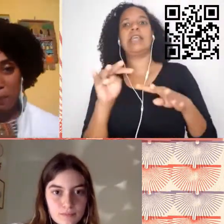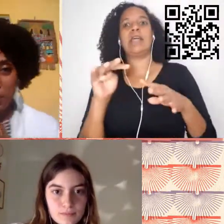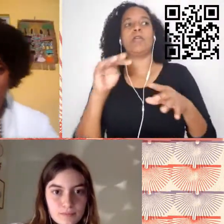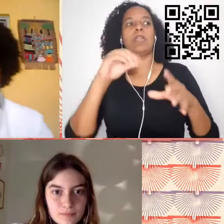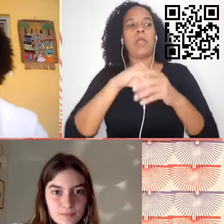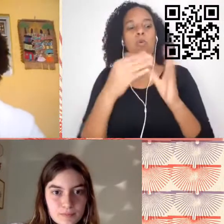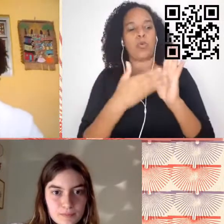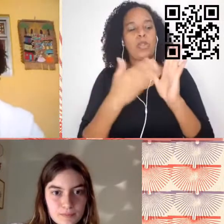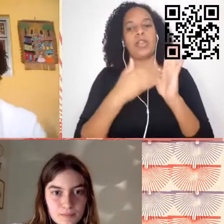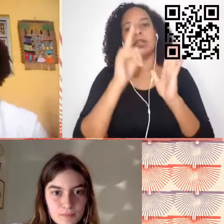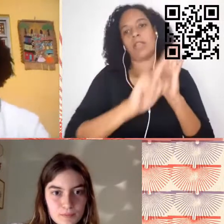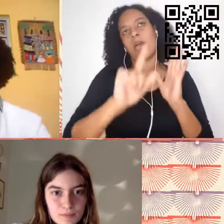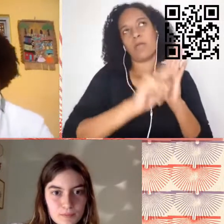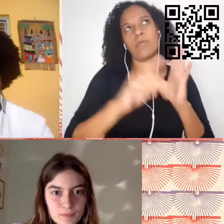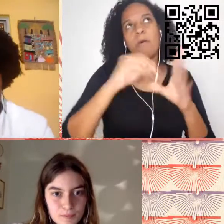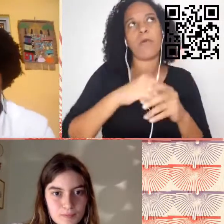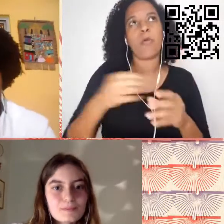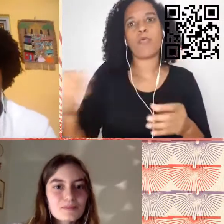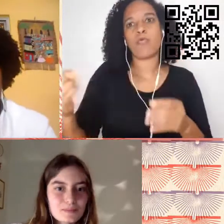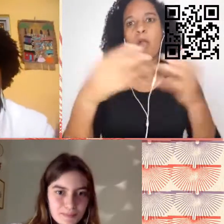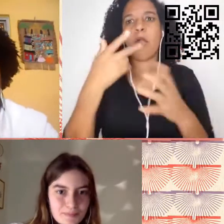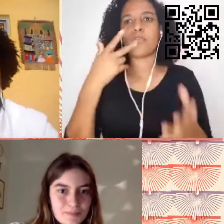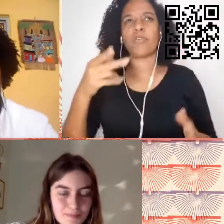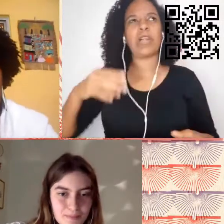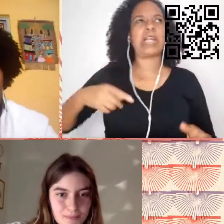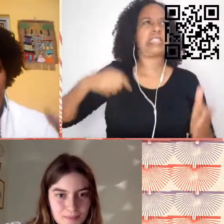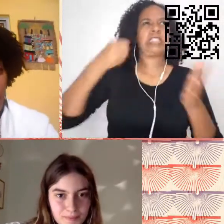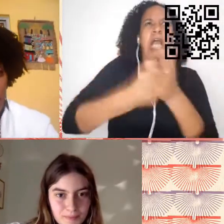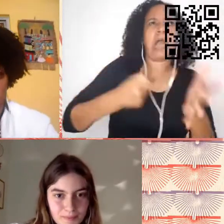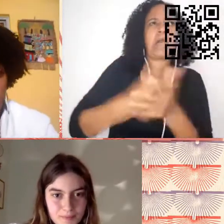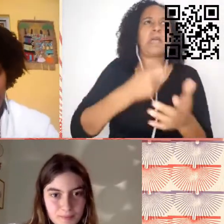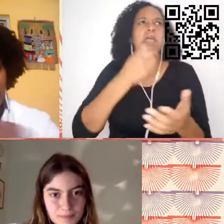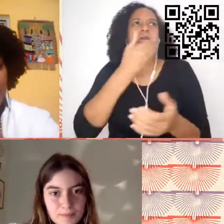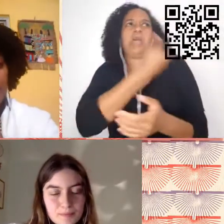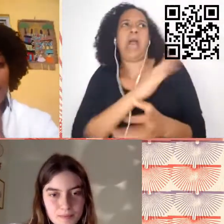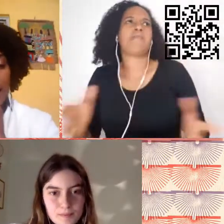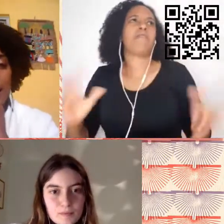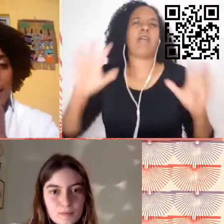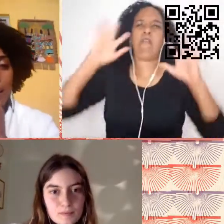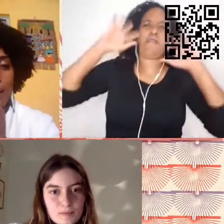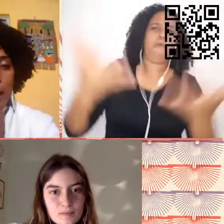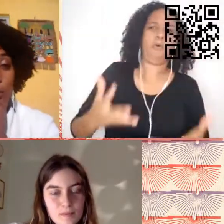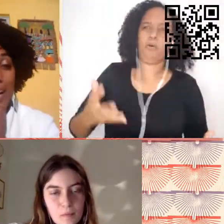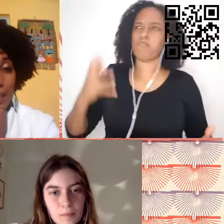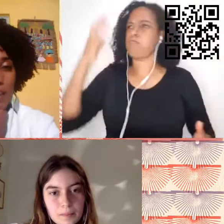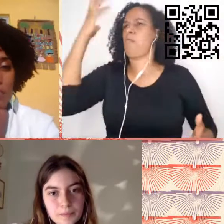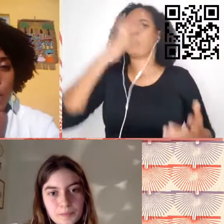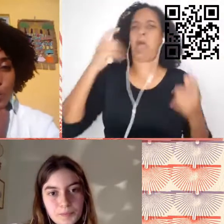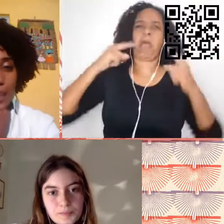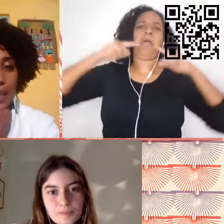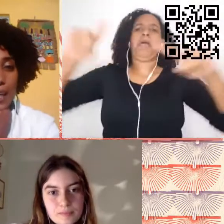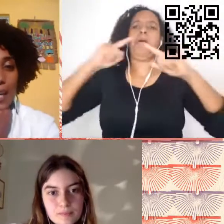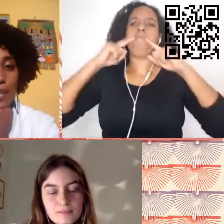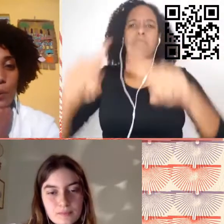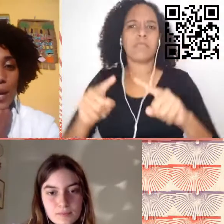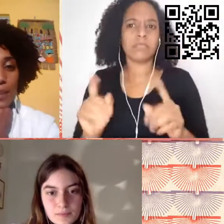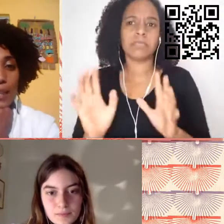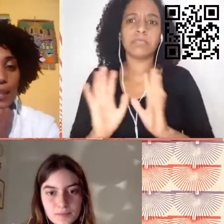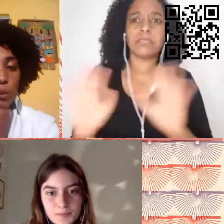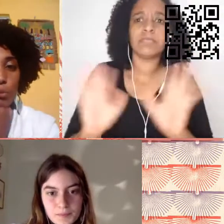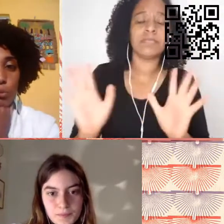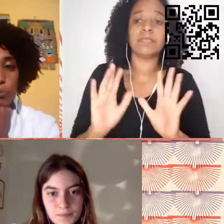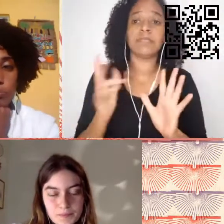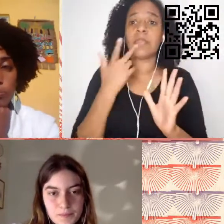literatura contemporânea as pessoas só falam da militância, desse ardor e da revolta, né? E é um lugar da revolta que não